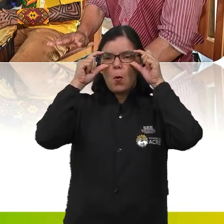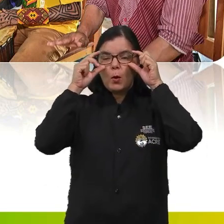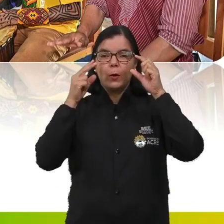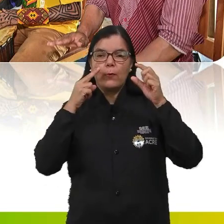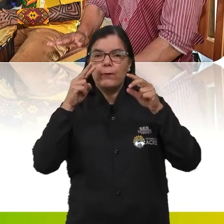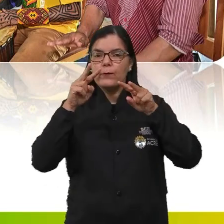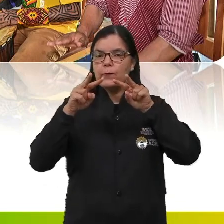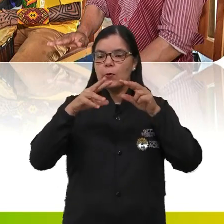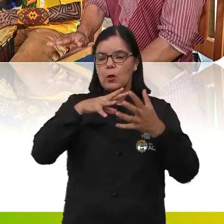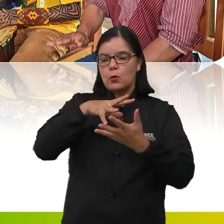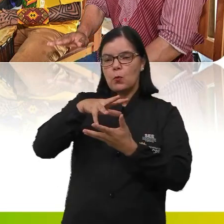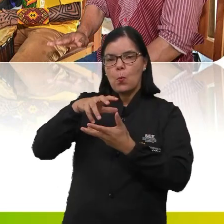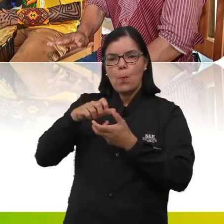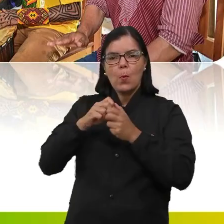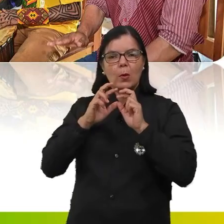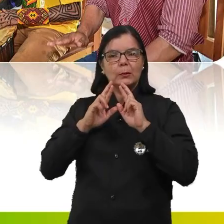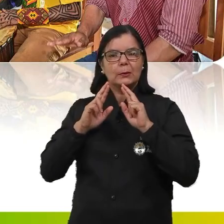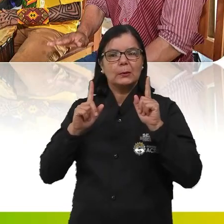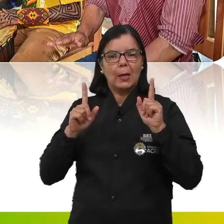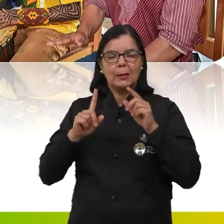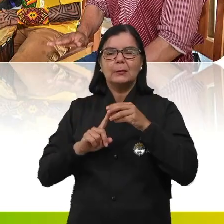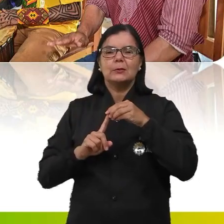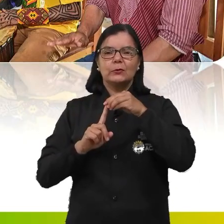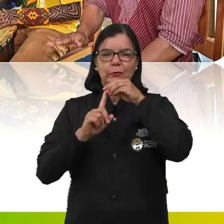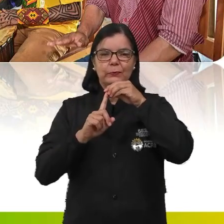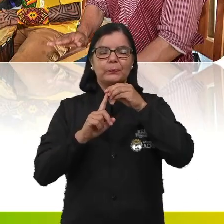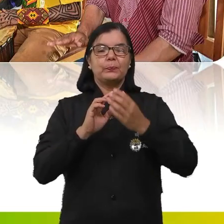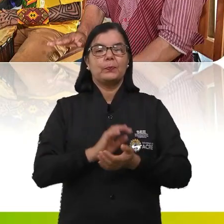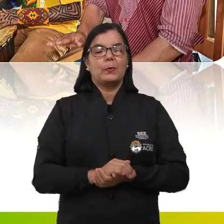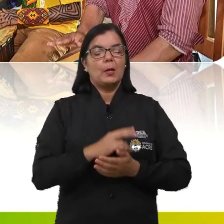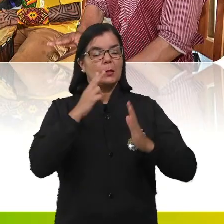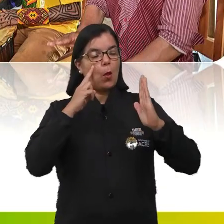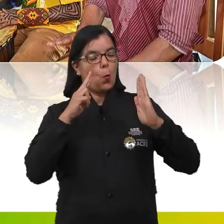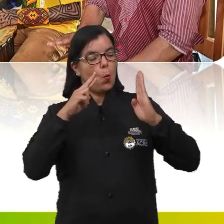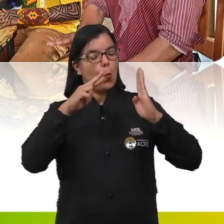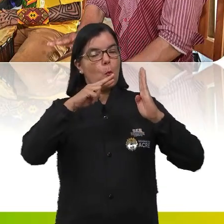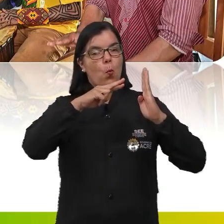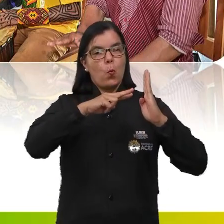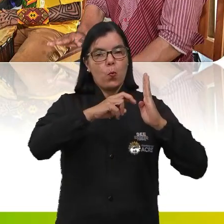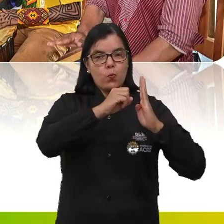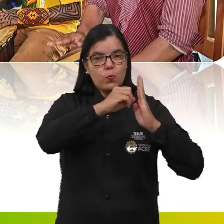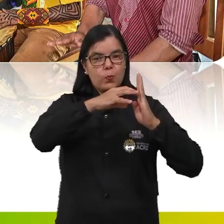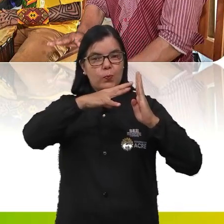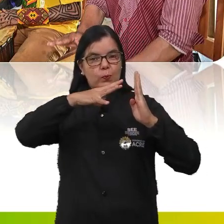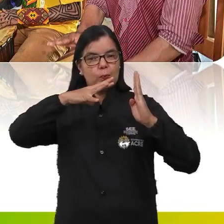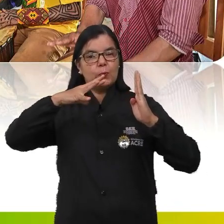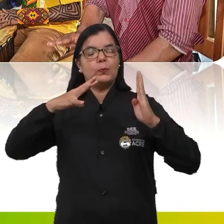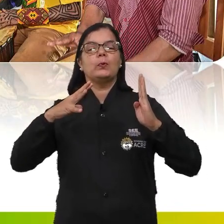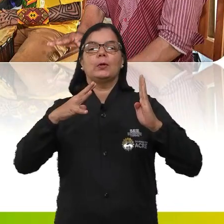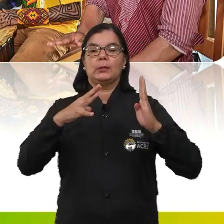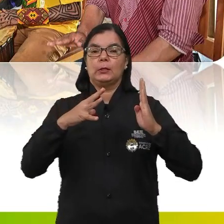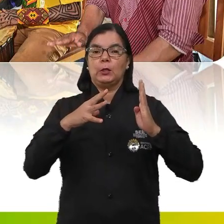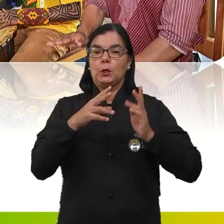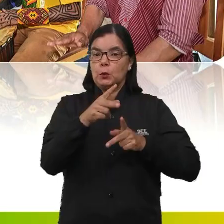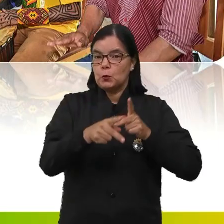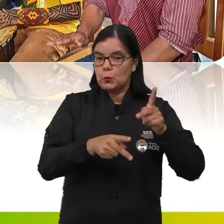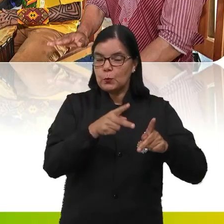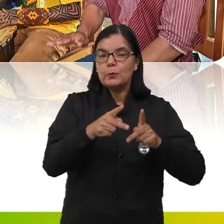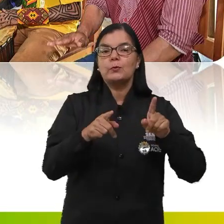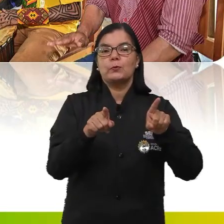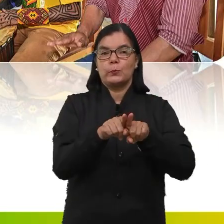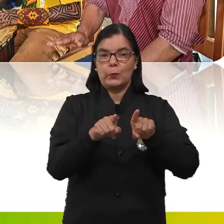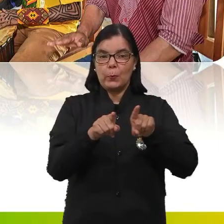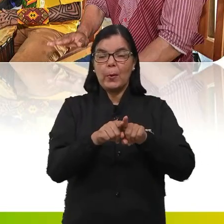enxergue o mundo de uma forma única. Então, esse olhar, essa cosmovisão dos povos